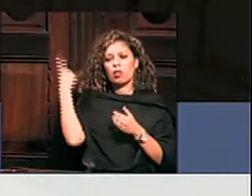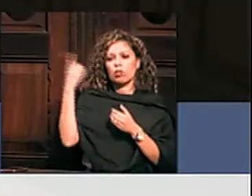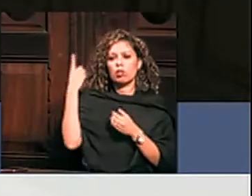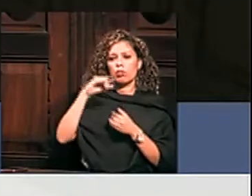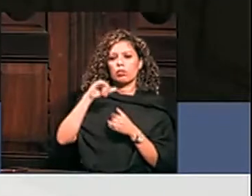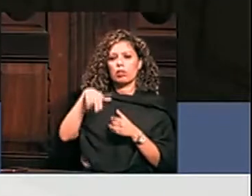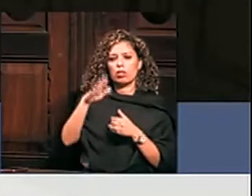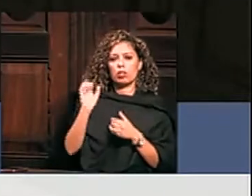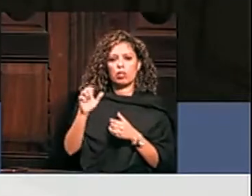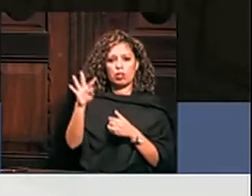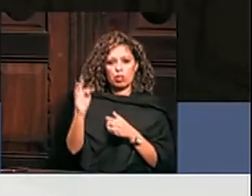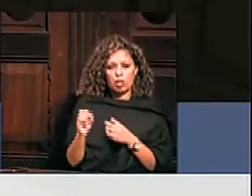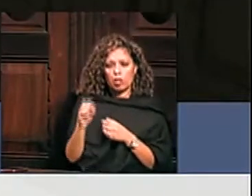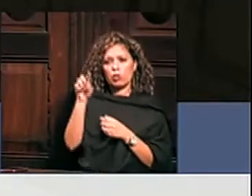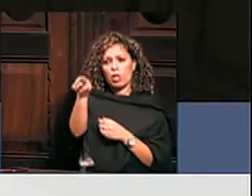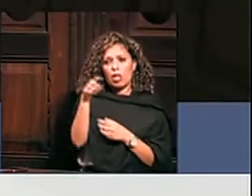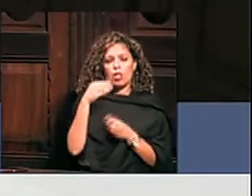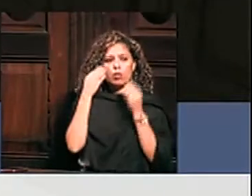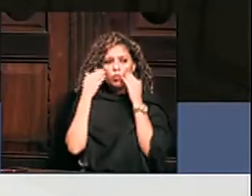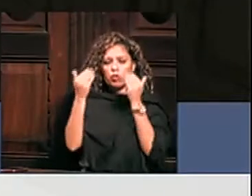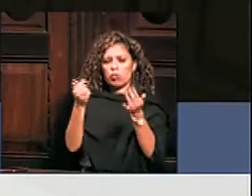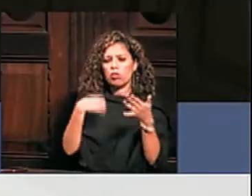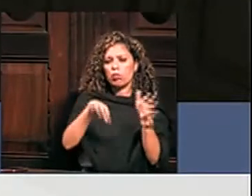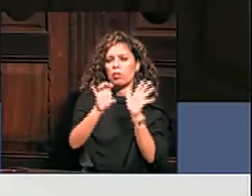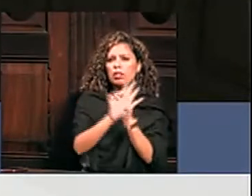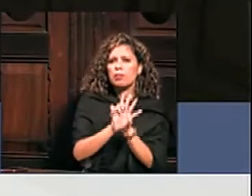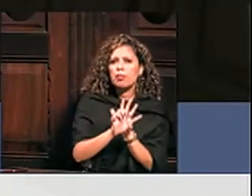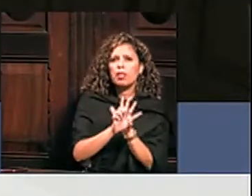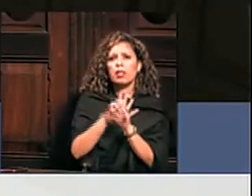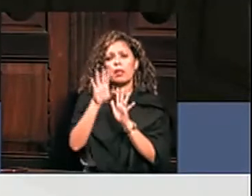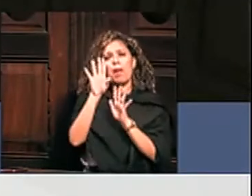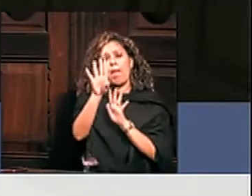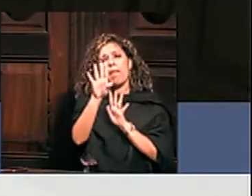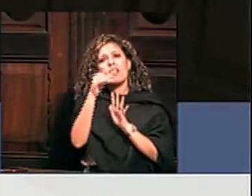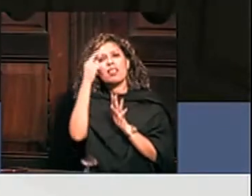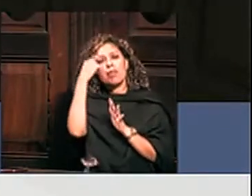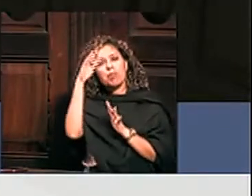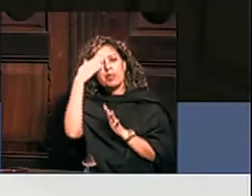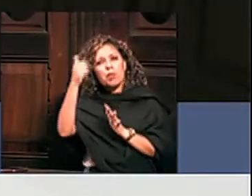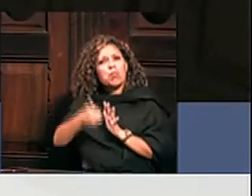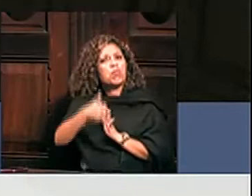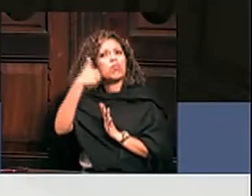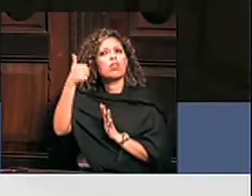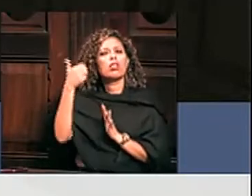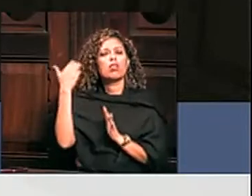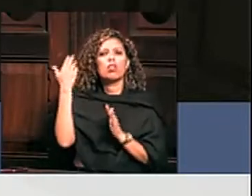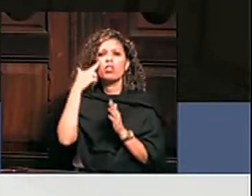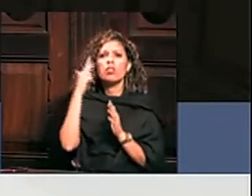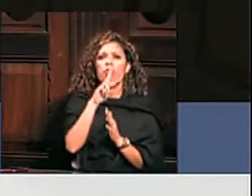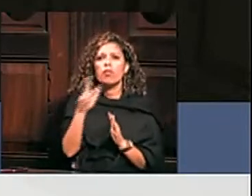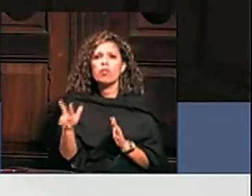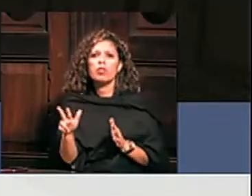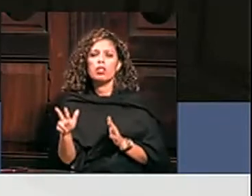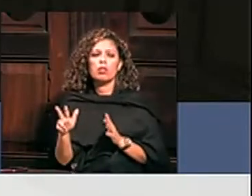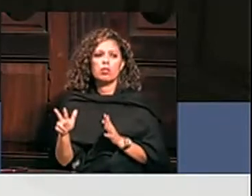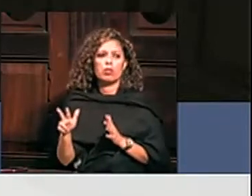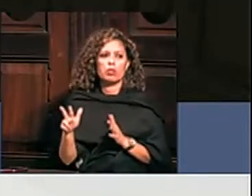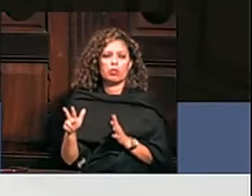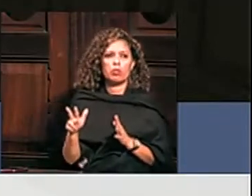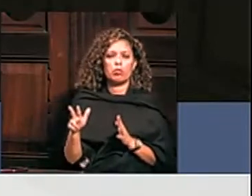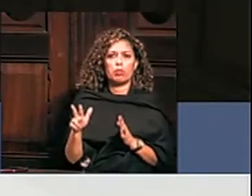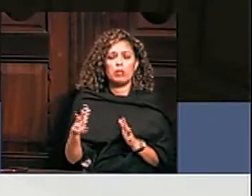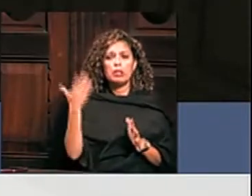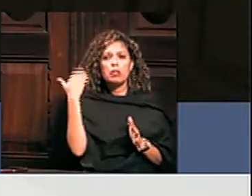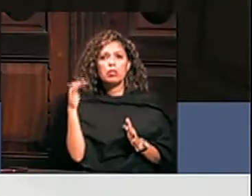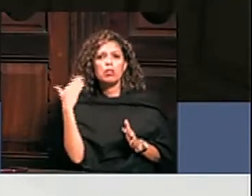convicção apresentou uma emenda, mas por um entendimento maior, teve aqui um momento onde